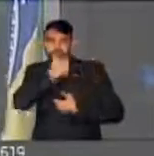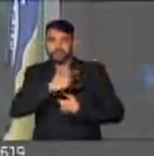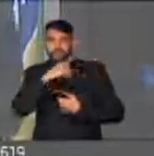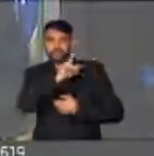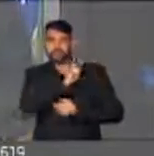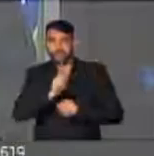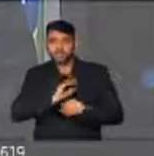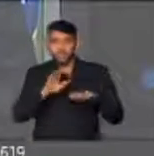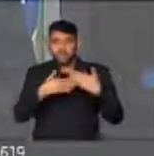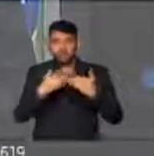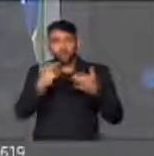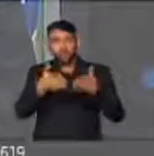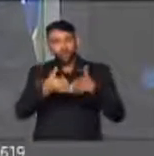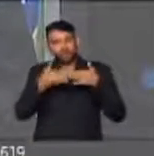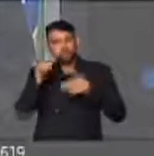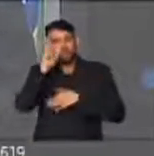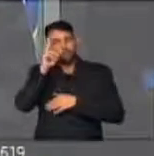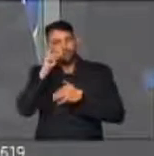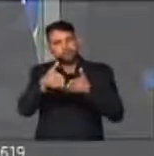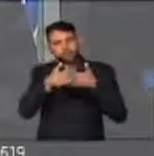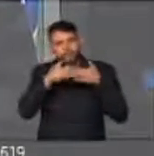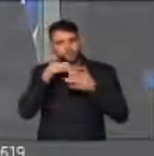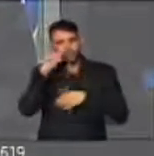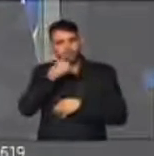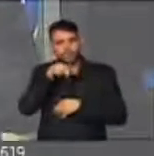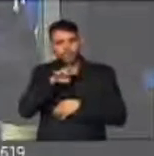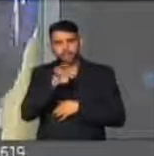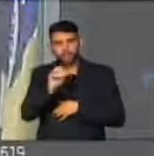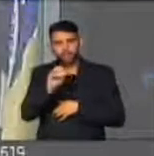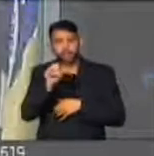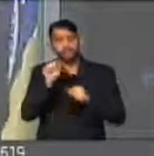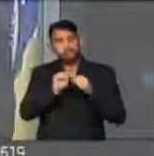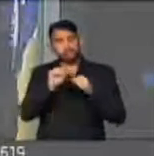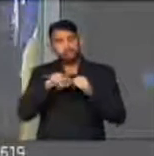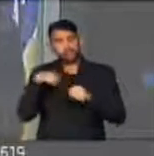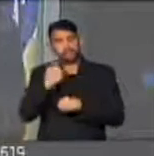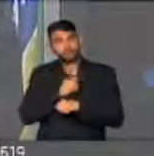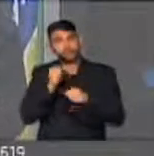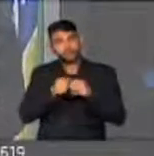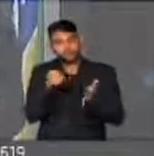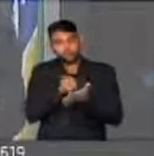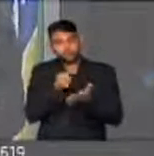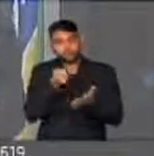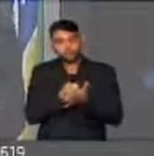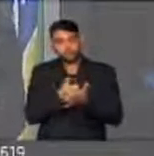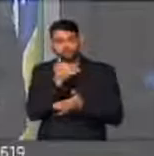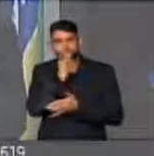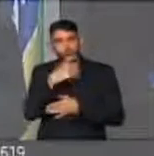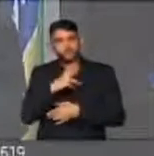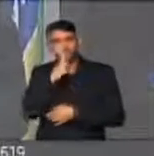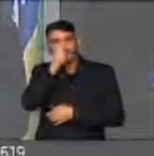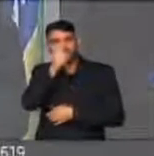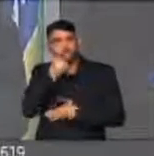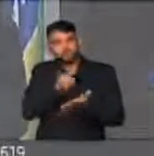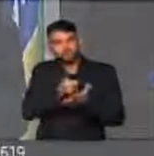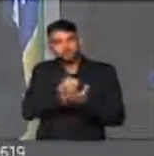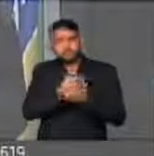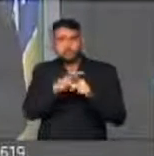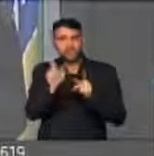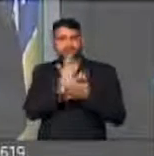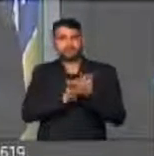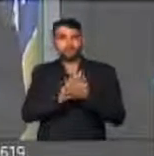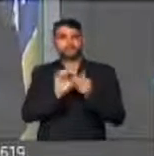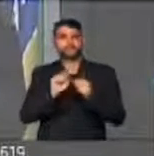eu quero lembrar e quero pedir, viu, deputado Newton, que façamos essas punições com energia e com vigor, mas que não